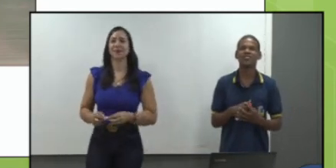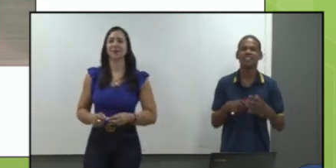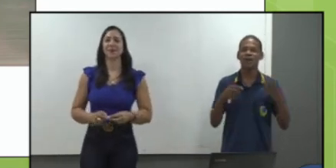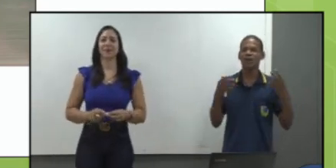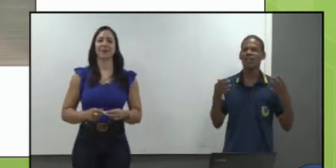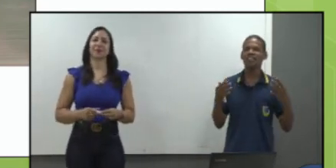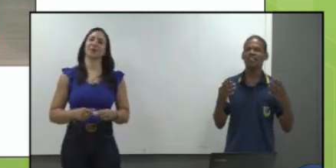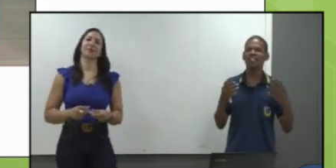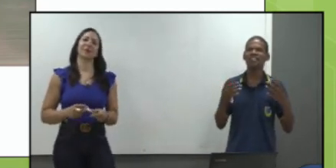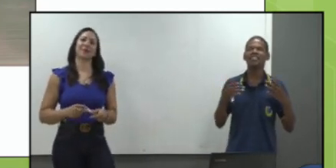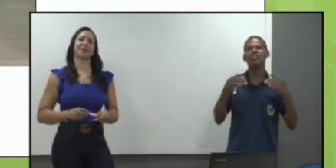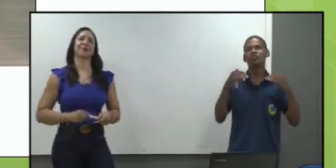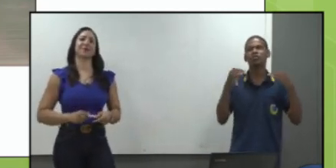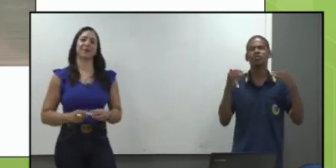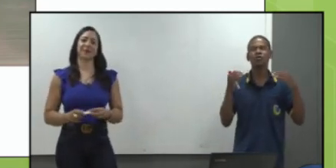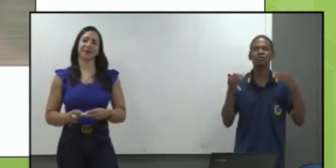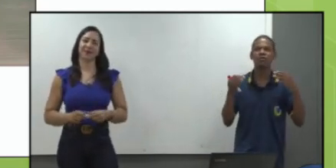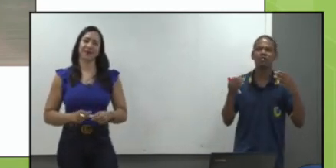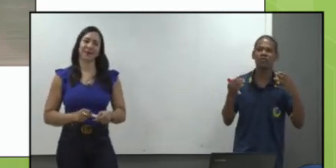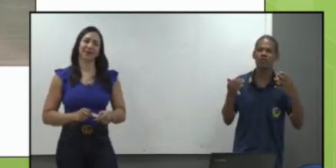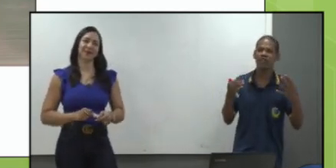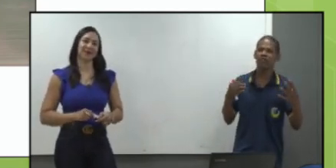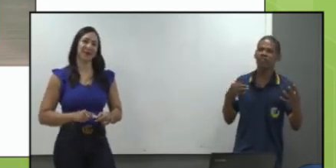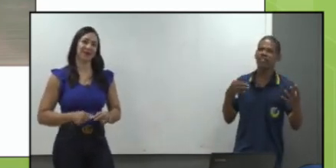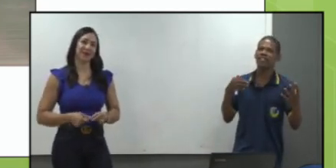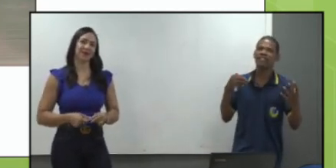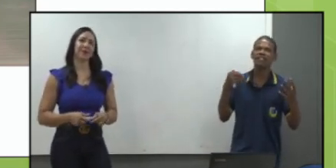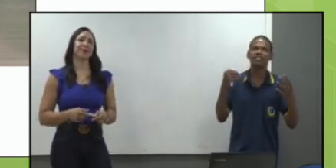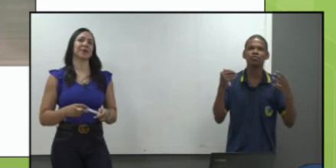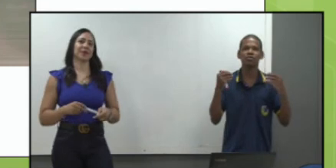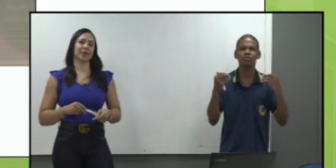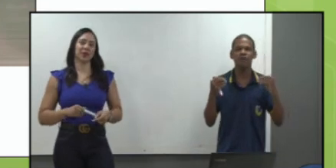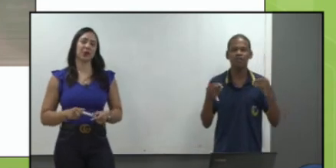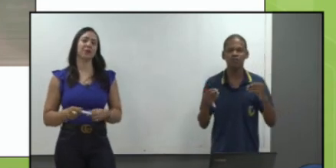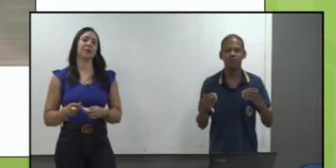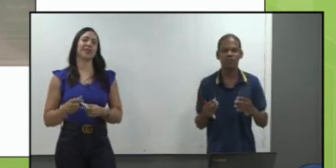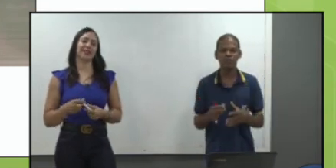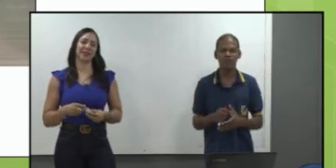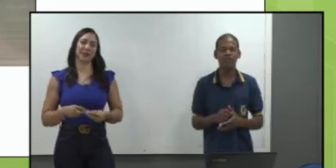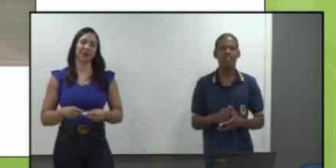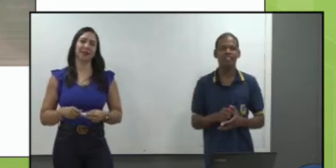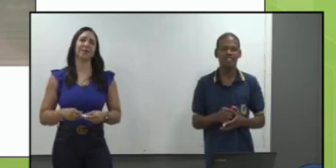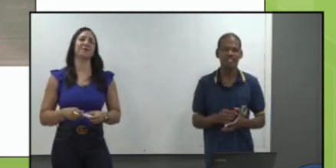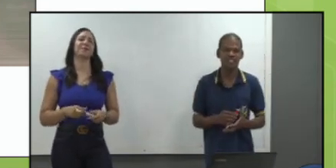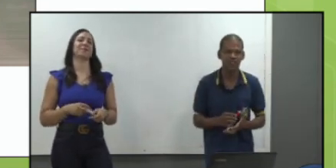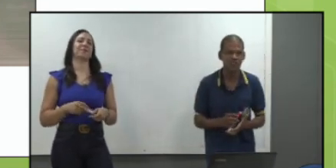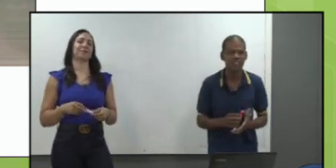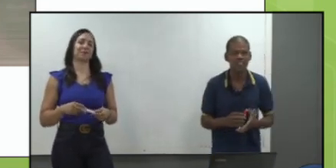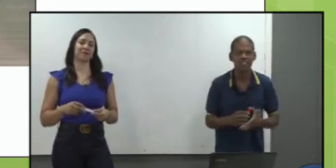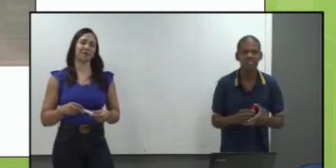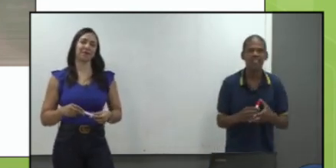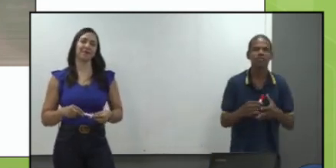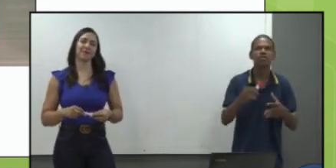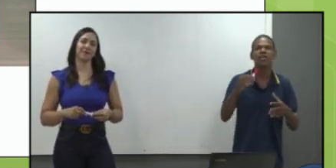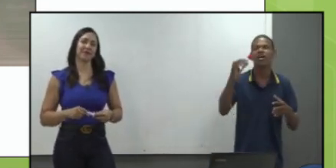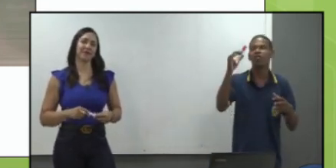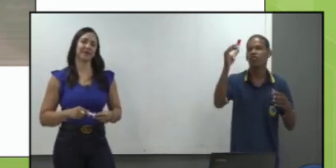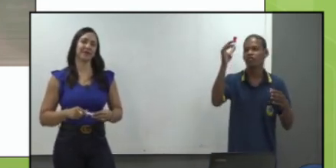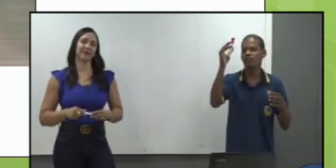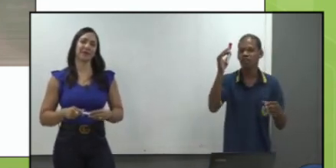Então, pessoal, aí, tá vendo aí? Os 12 coreografias, né? São 12 passos do frevo. 12 passinhos. Isso, tá